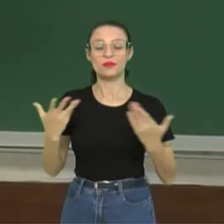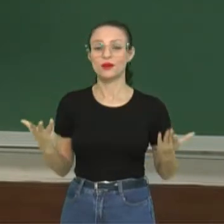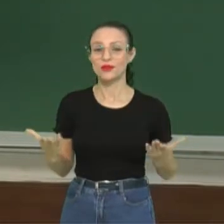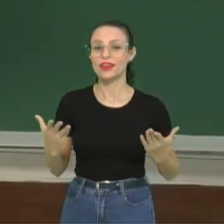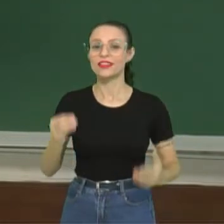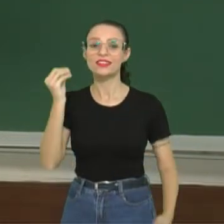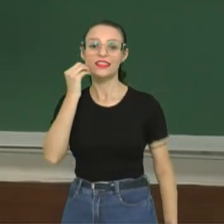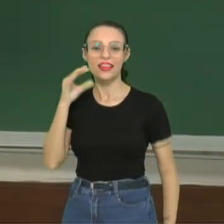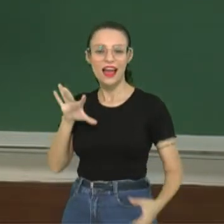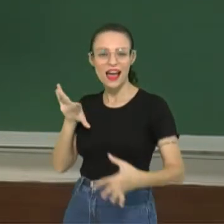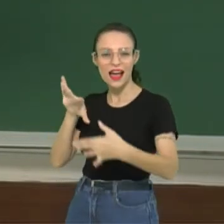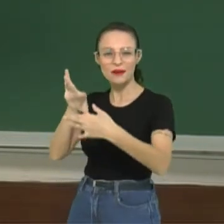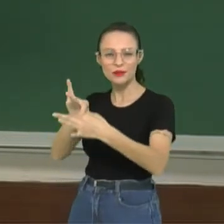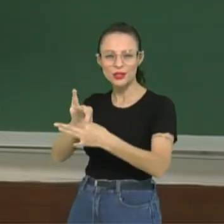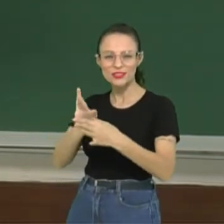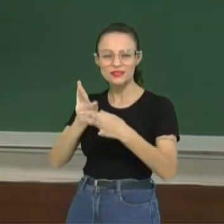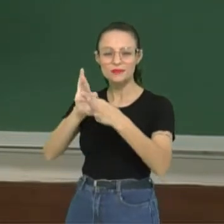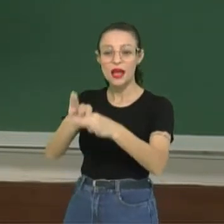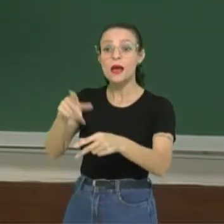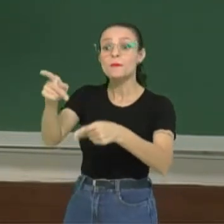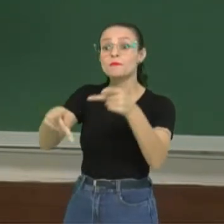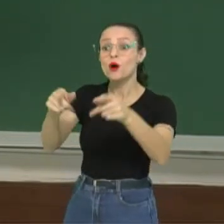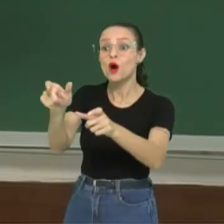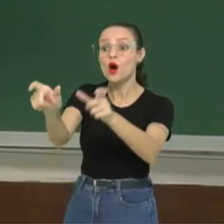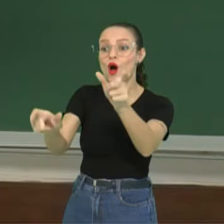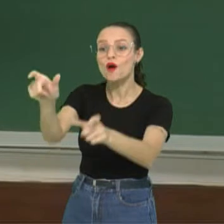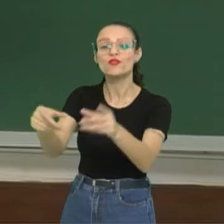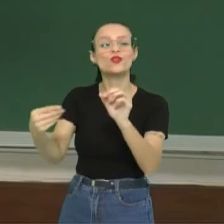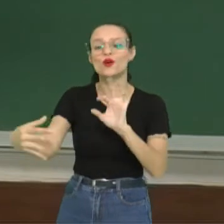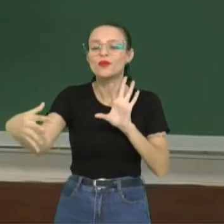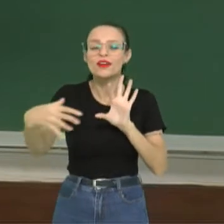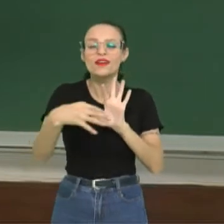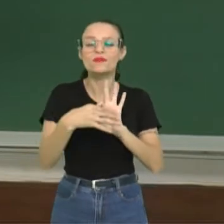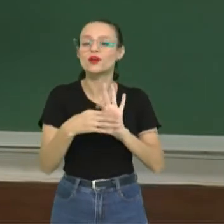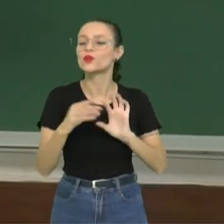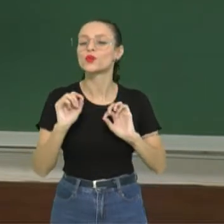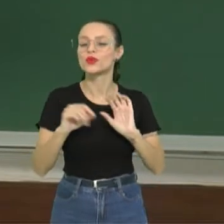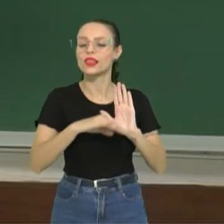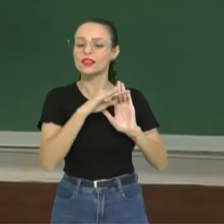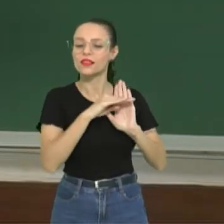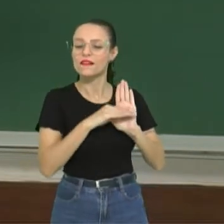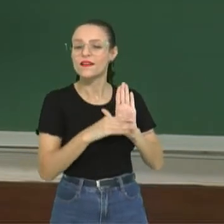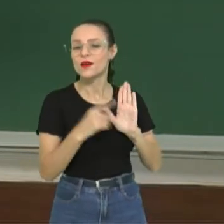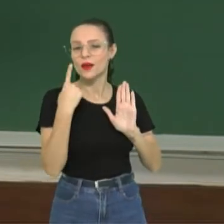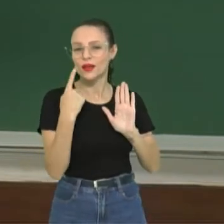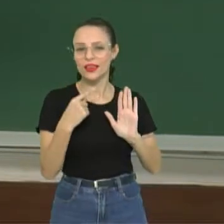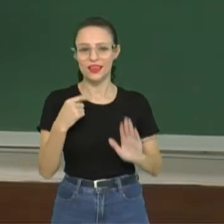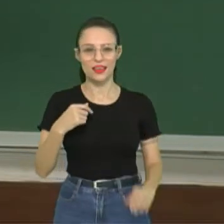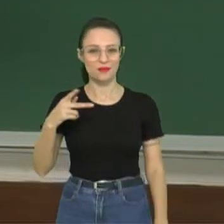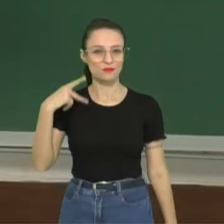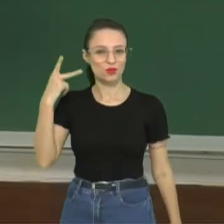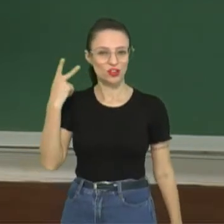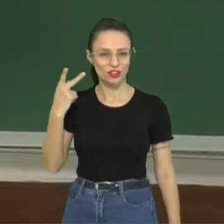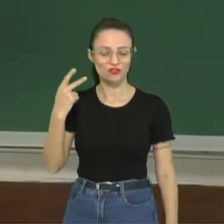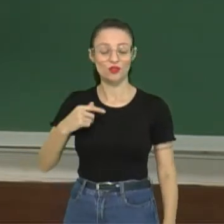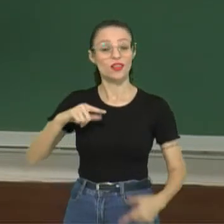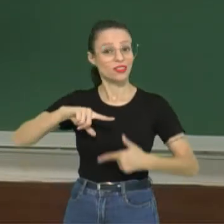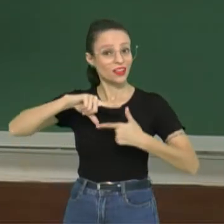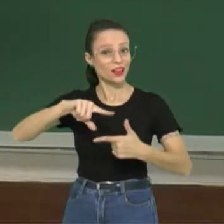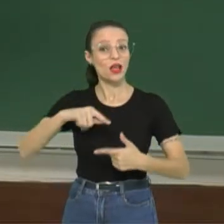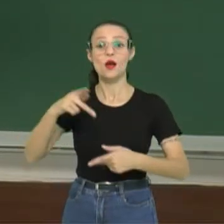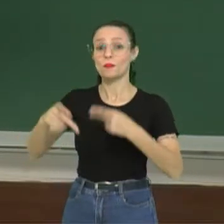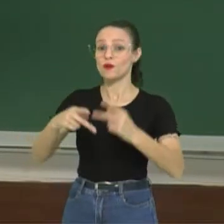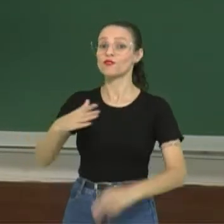tentar aproximar se aproximar do povo a partir de algo ali que de acordo com esses políticos tradicionais o